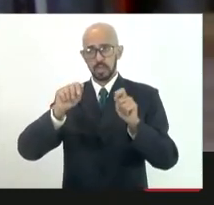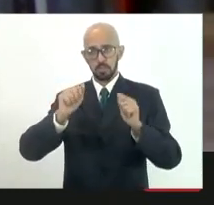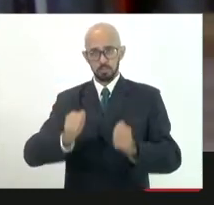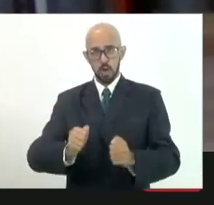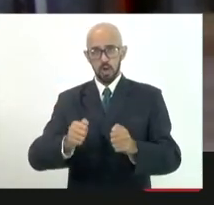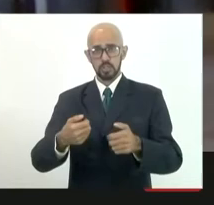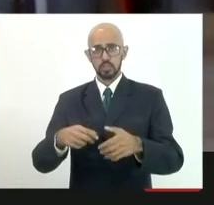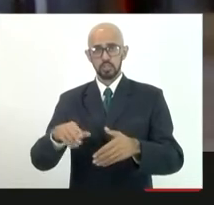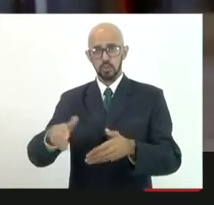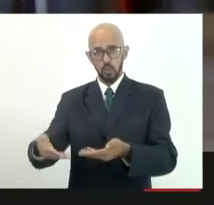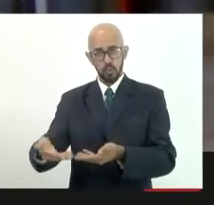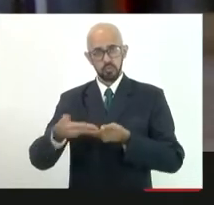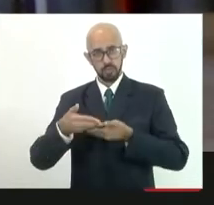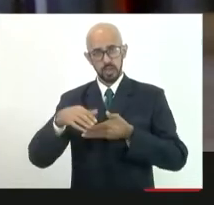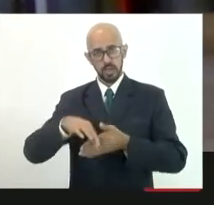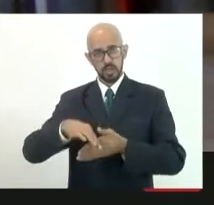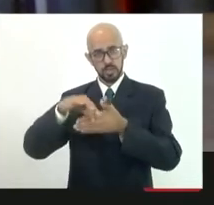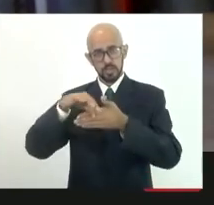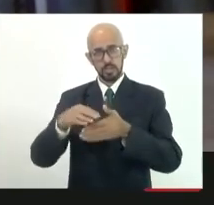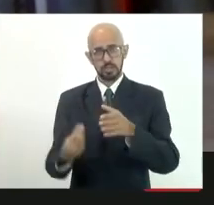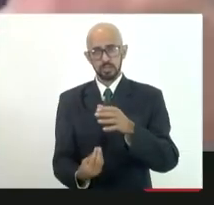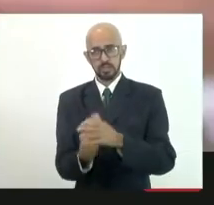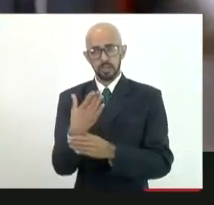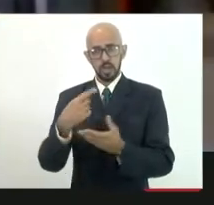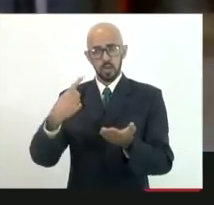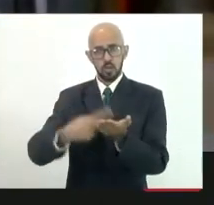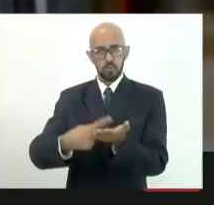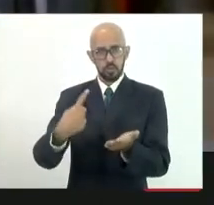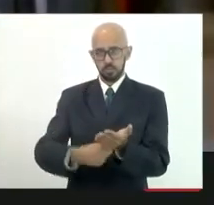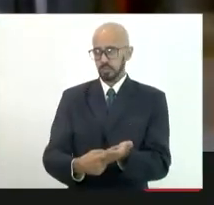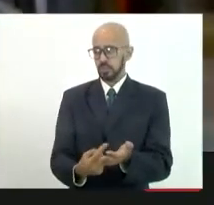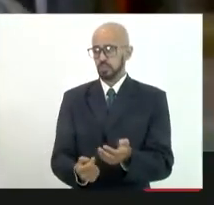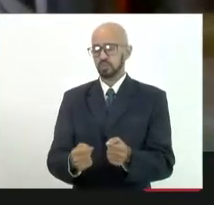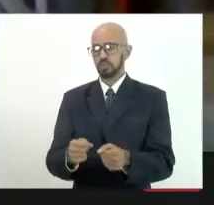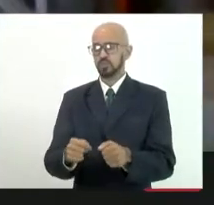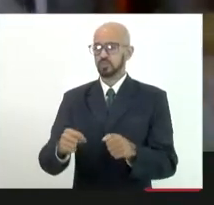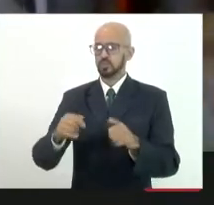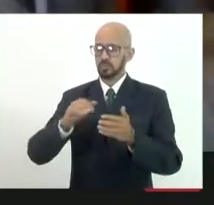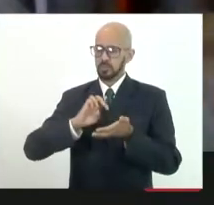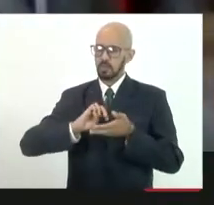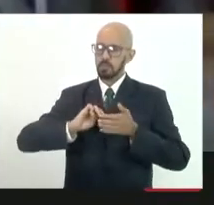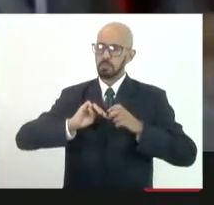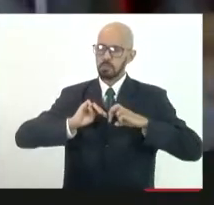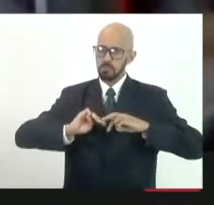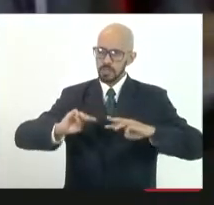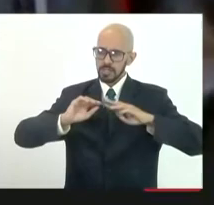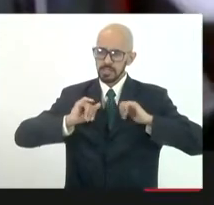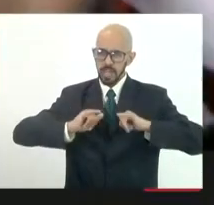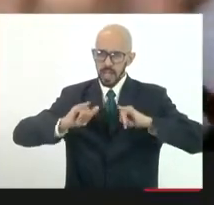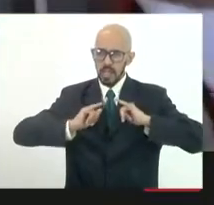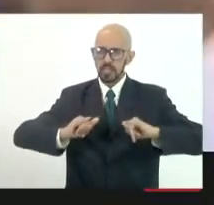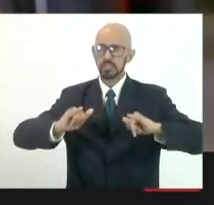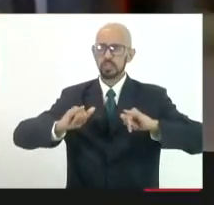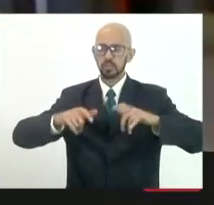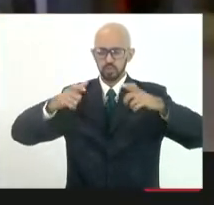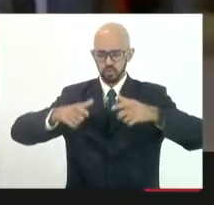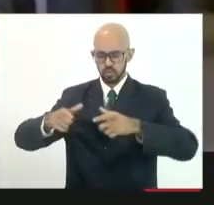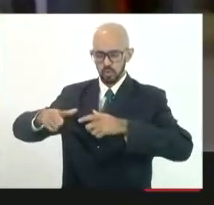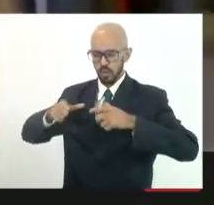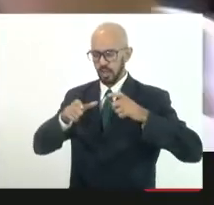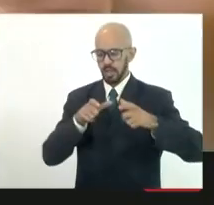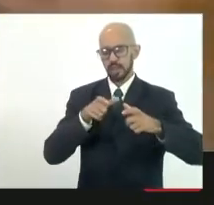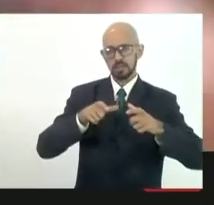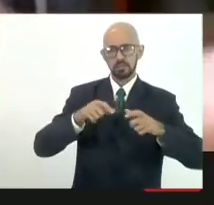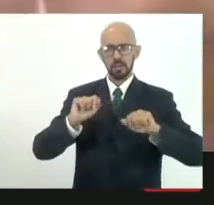estabelecer compromissos ou estabelecer indicações, mensagens nos seus espaços, para que